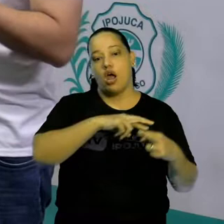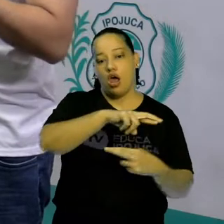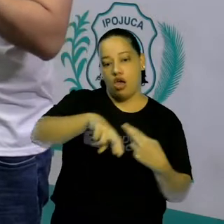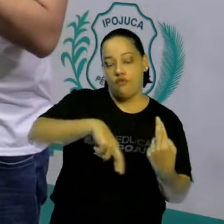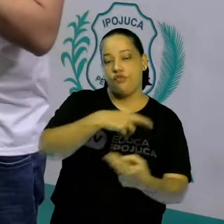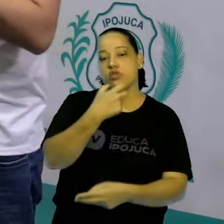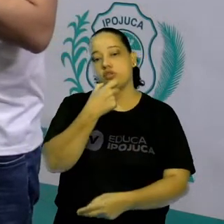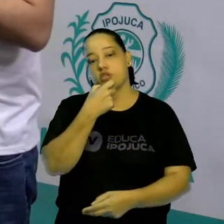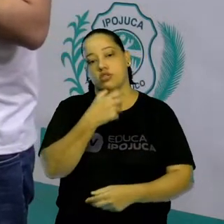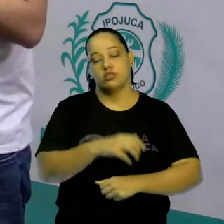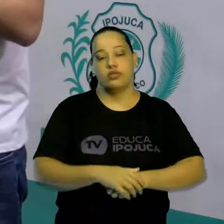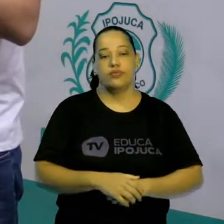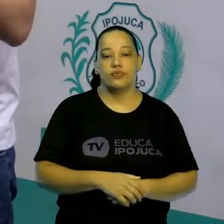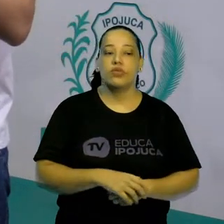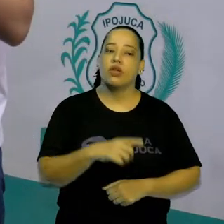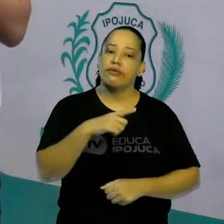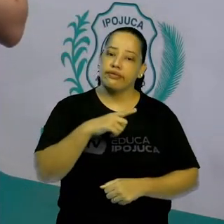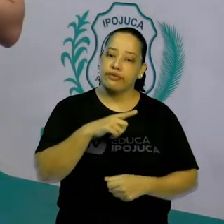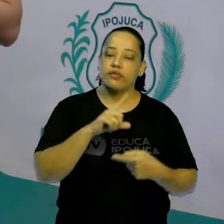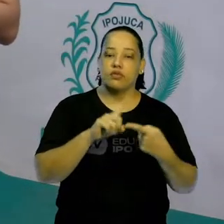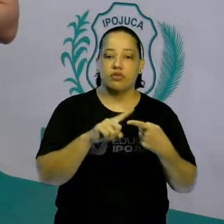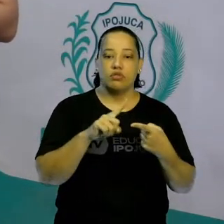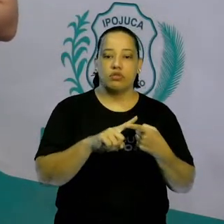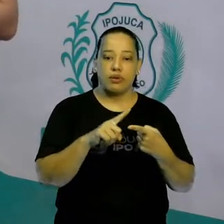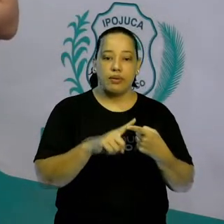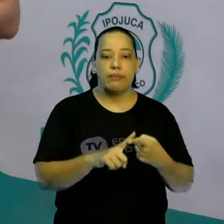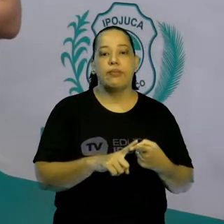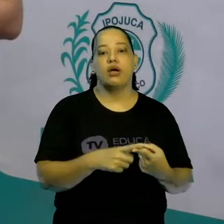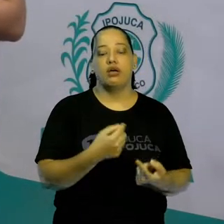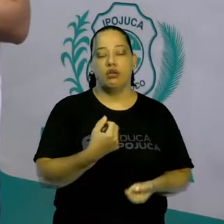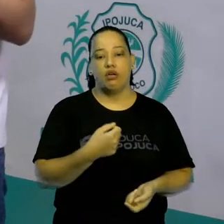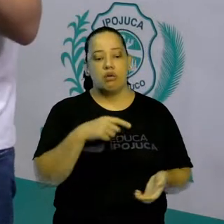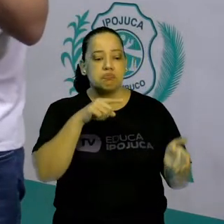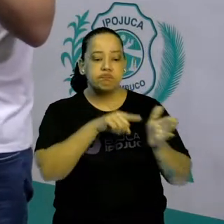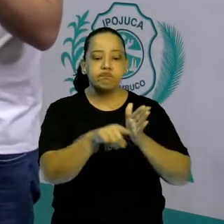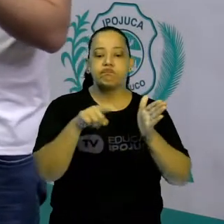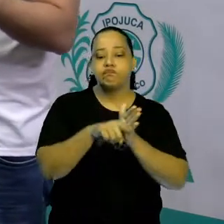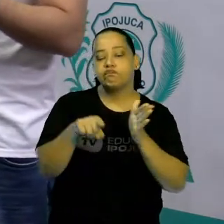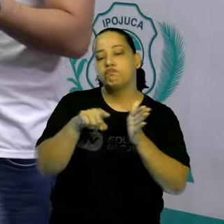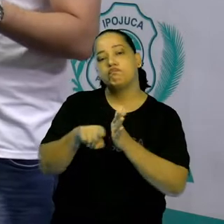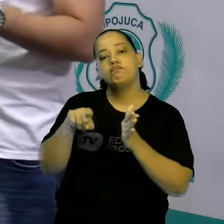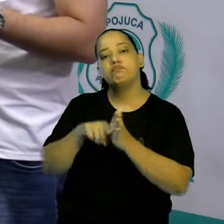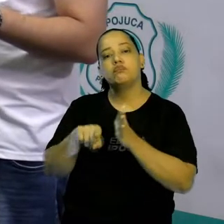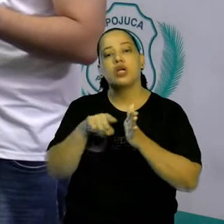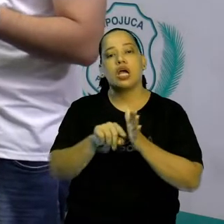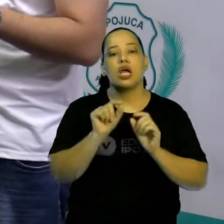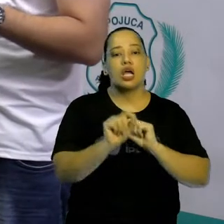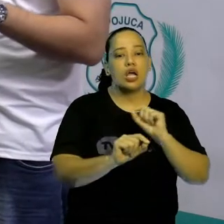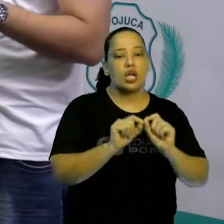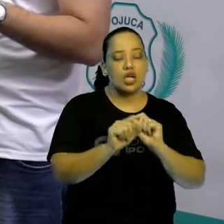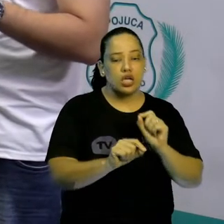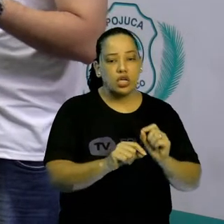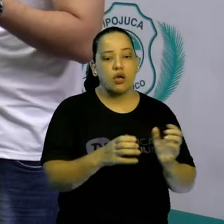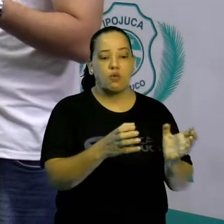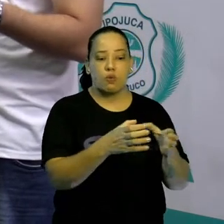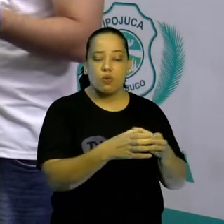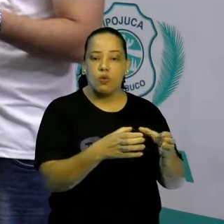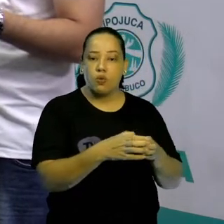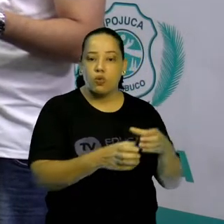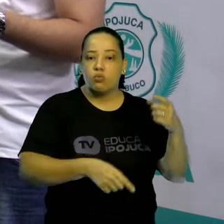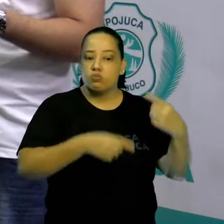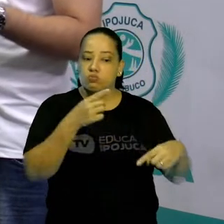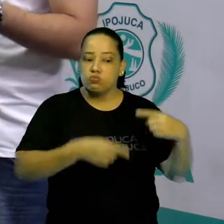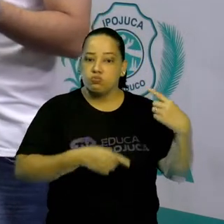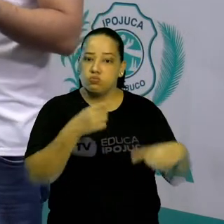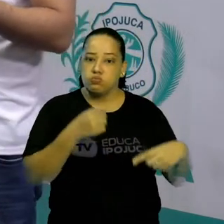o questionamento e oposição dos políticos ingleses, tá certo? Então, como eu falei, nós vamos ter aí também uma disputa